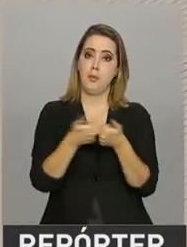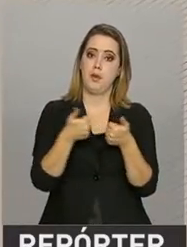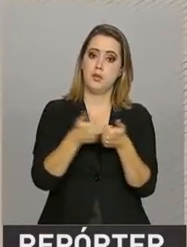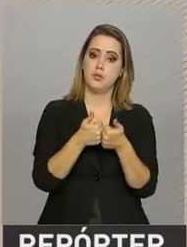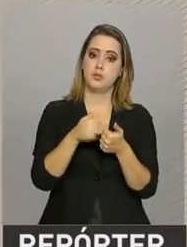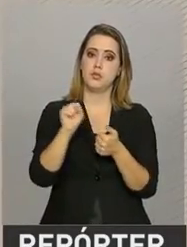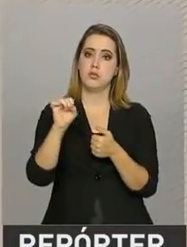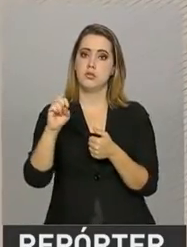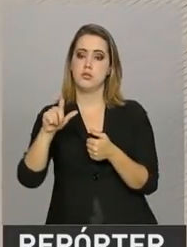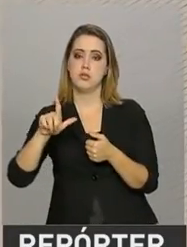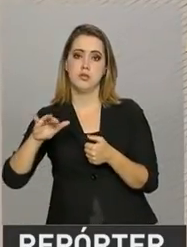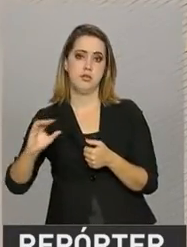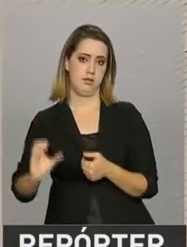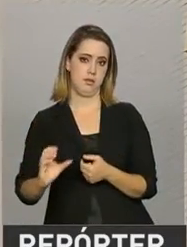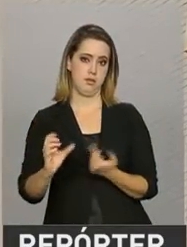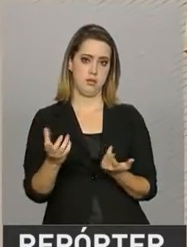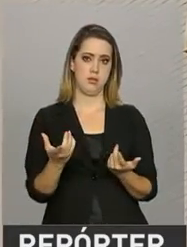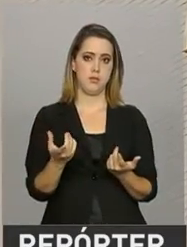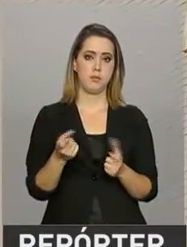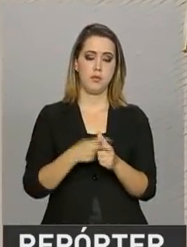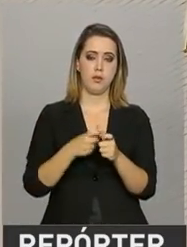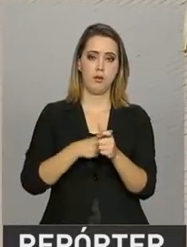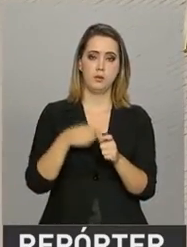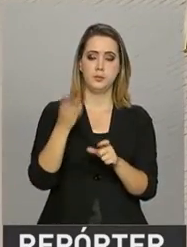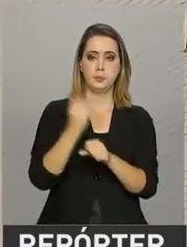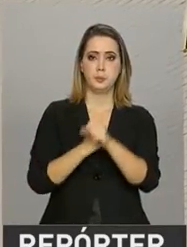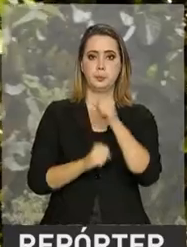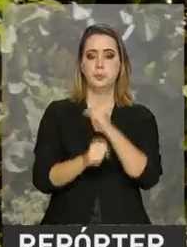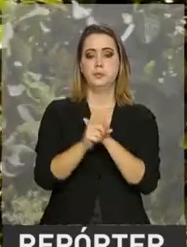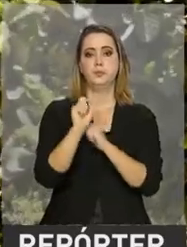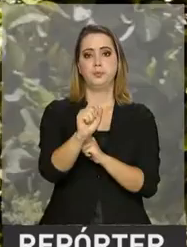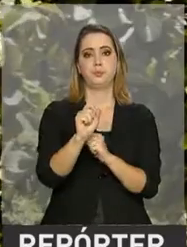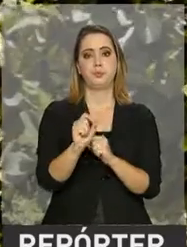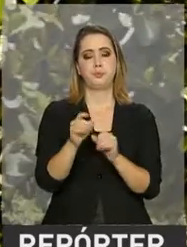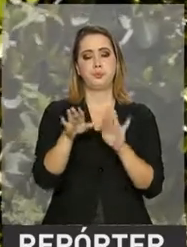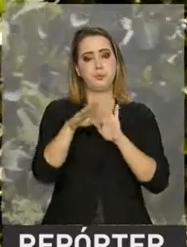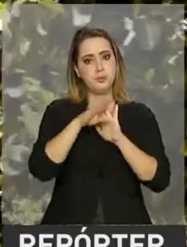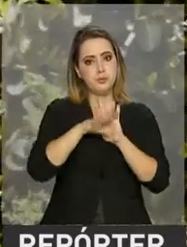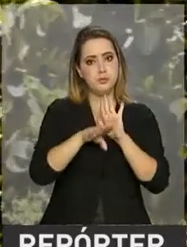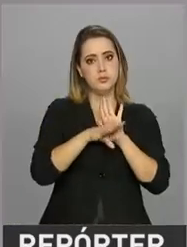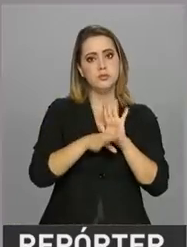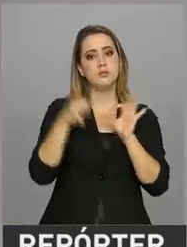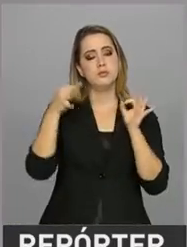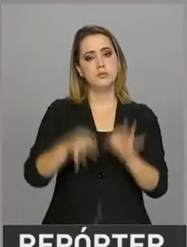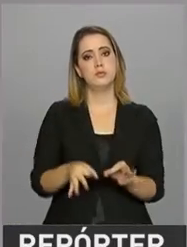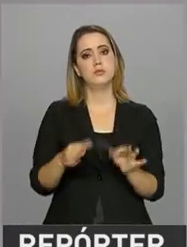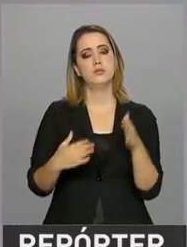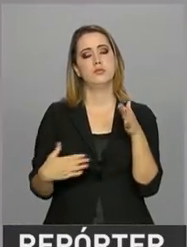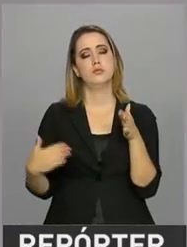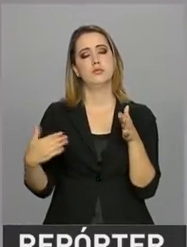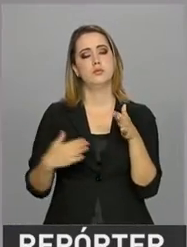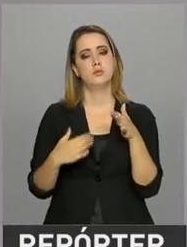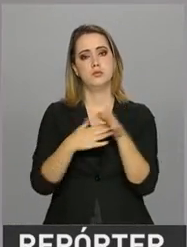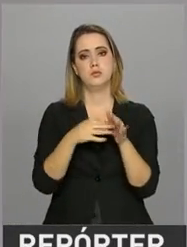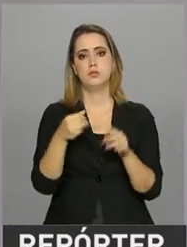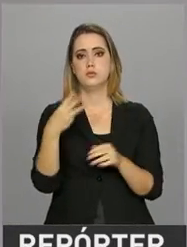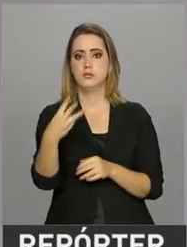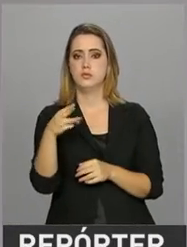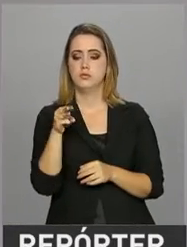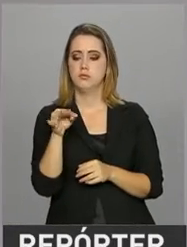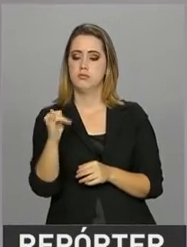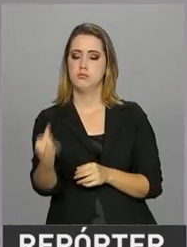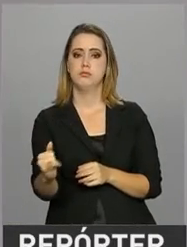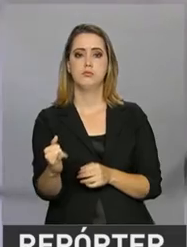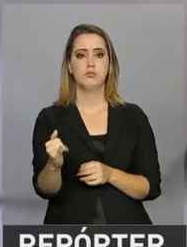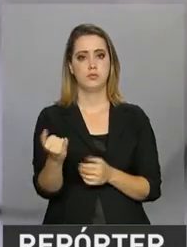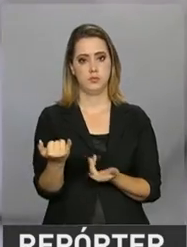endividamento no ano passado ficou dentro do plano anual de financiamento que tinha como limite 3 trilhões 300 bilhões